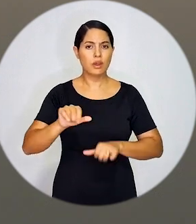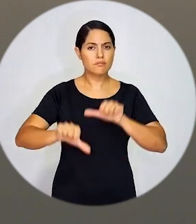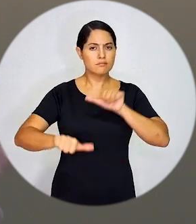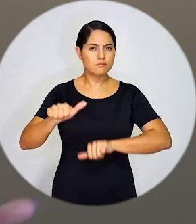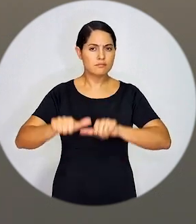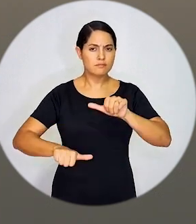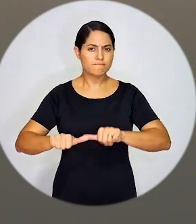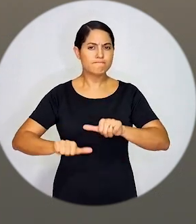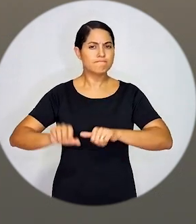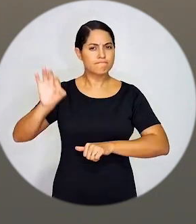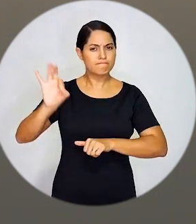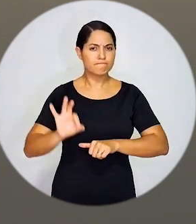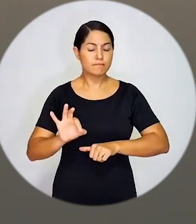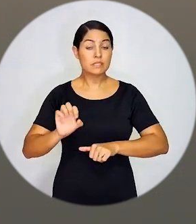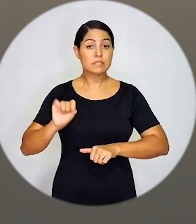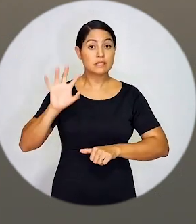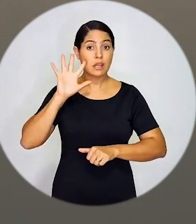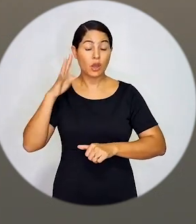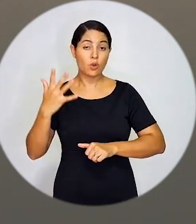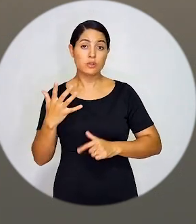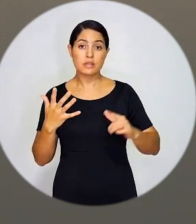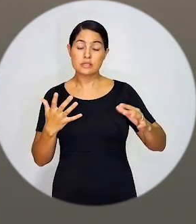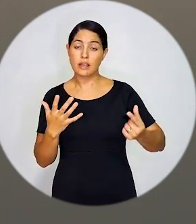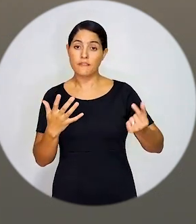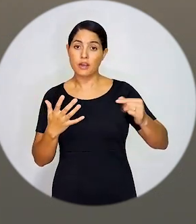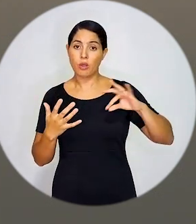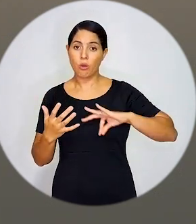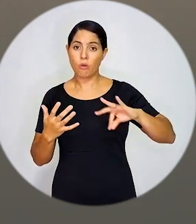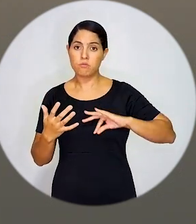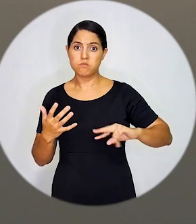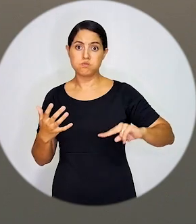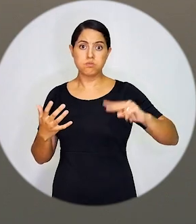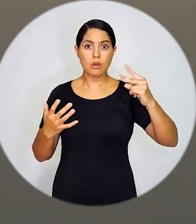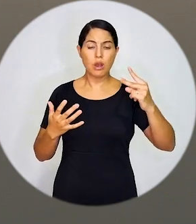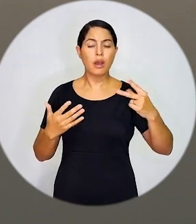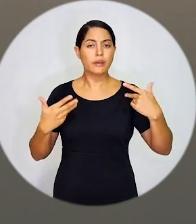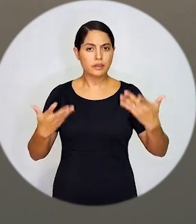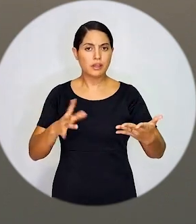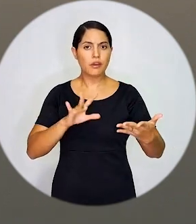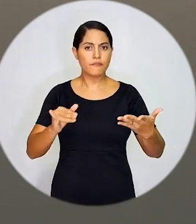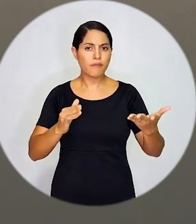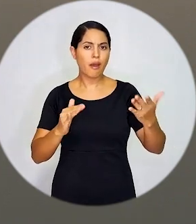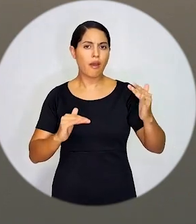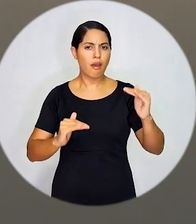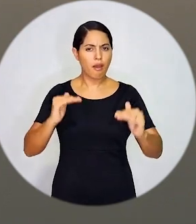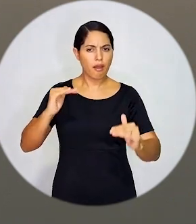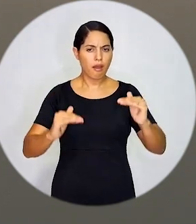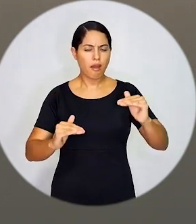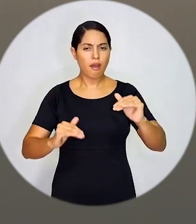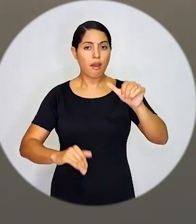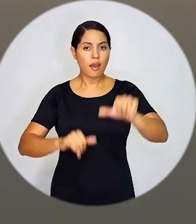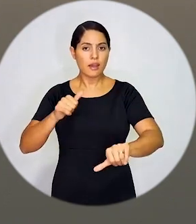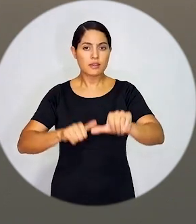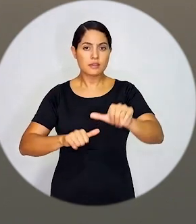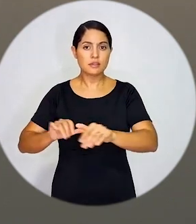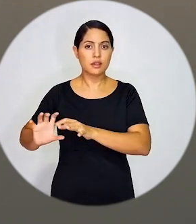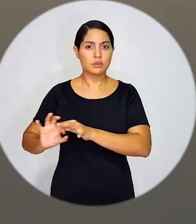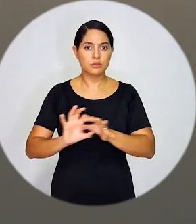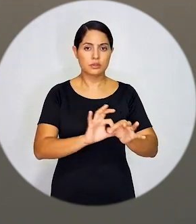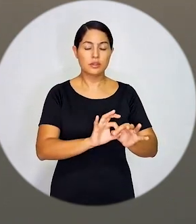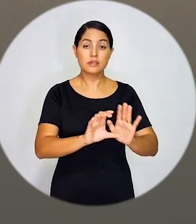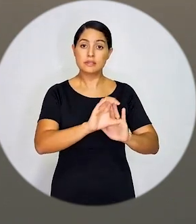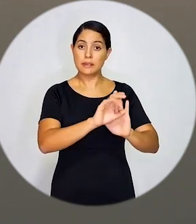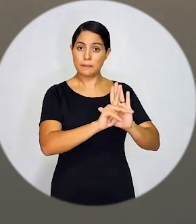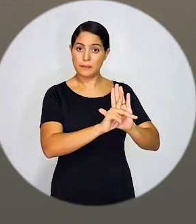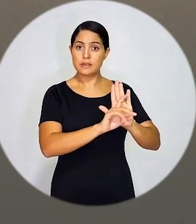equitativa em causas de valor elevado, assegurando à classe o pagamento de honorários conforme os índices estabelecidos pelo Código